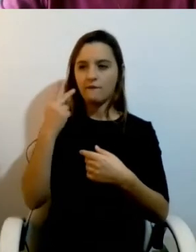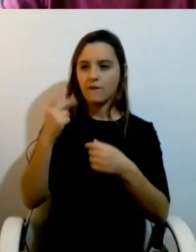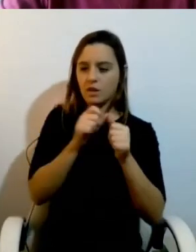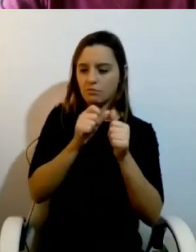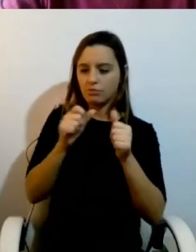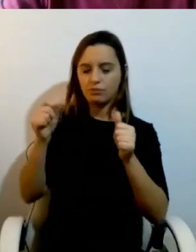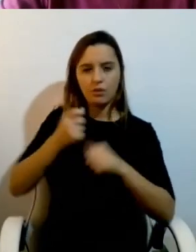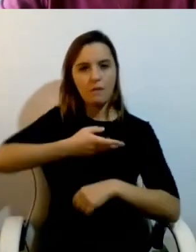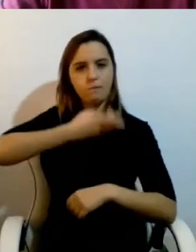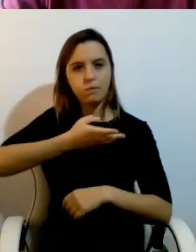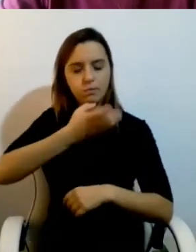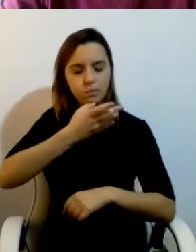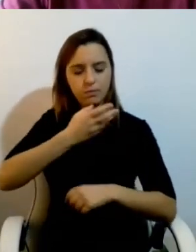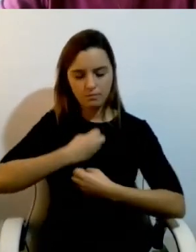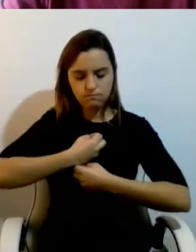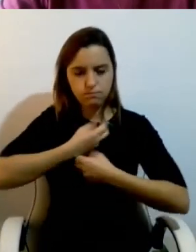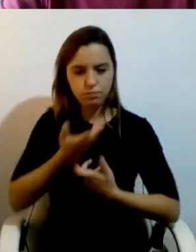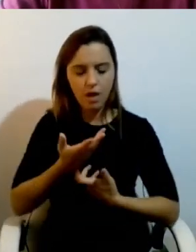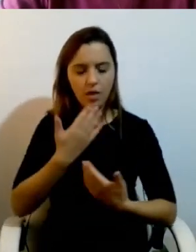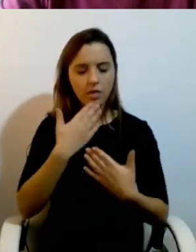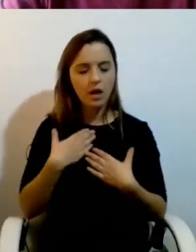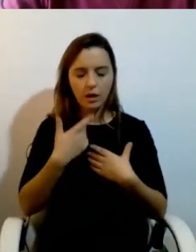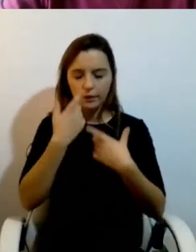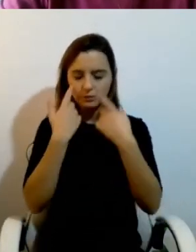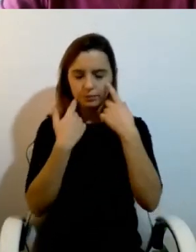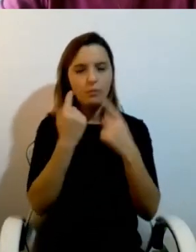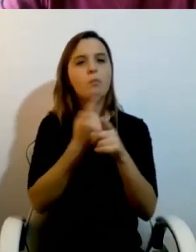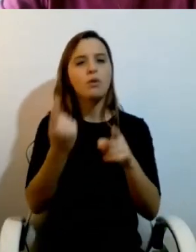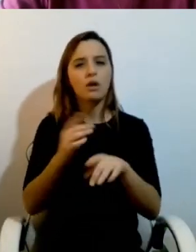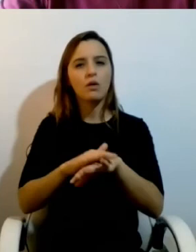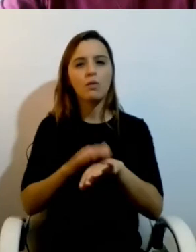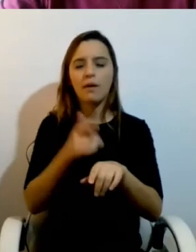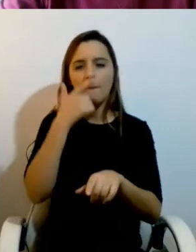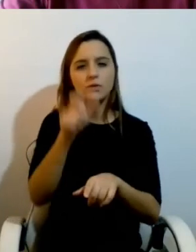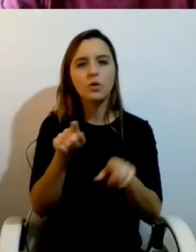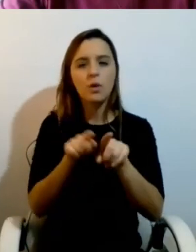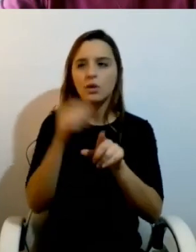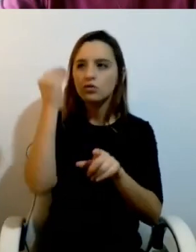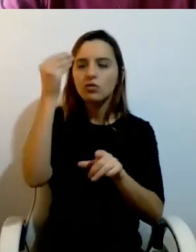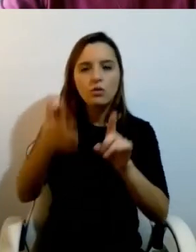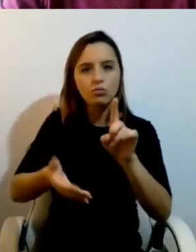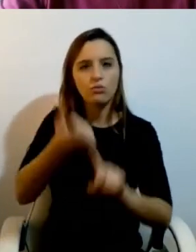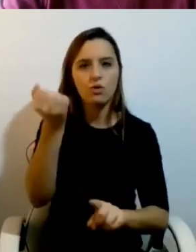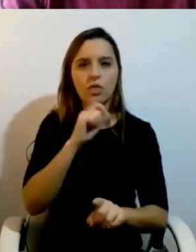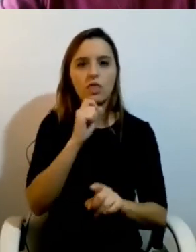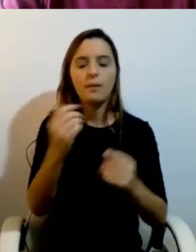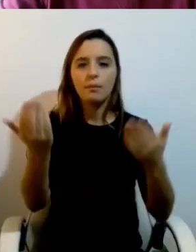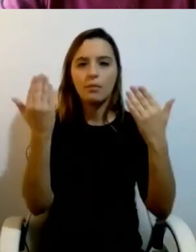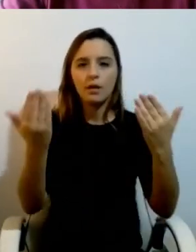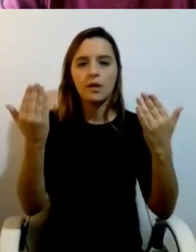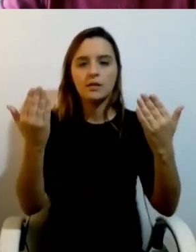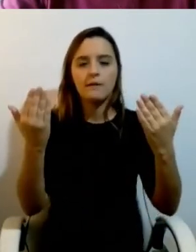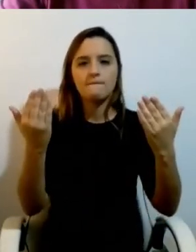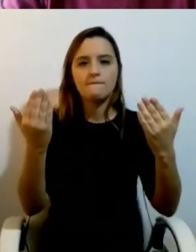muitos anos, e por isso estamos claramente de parabéns, não obstante reconhecer